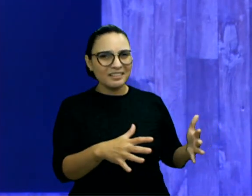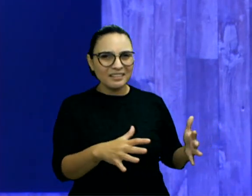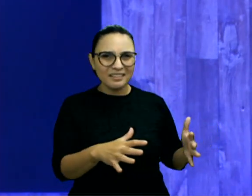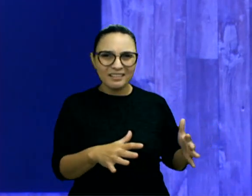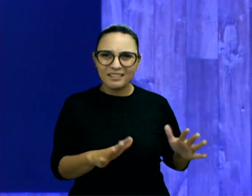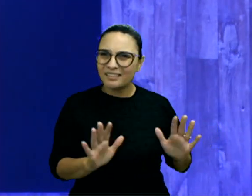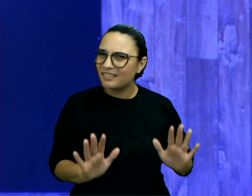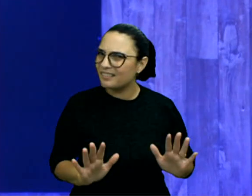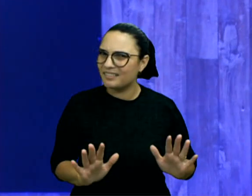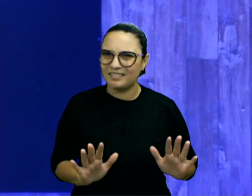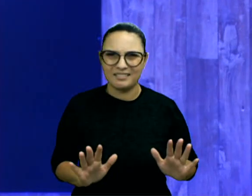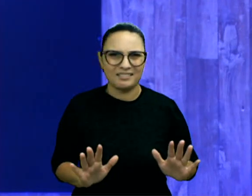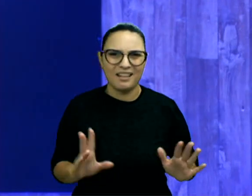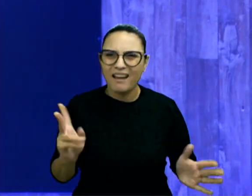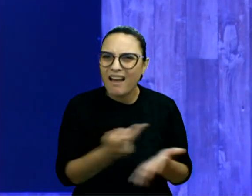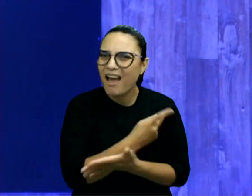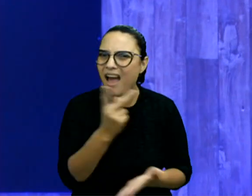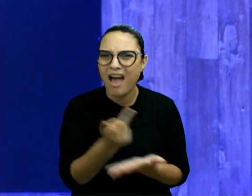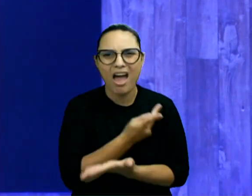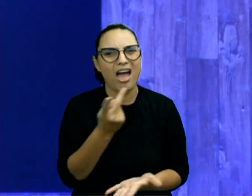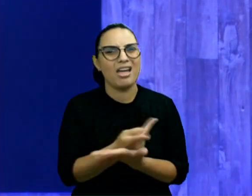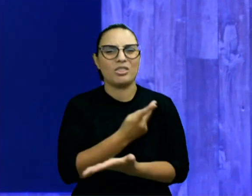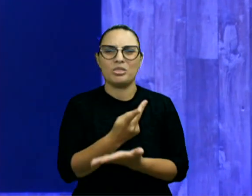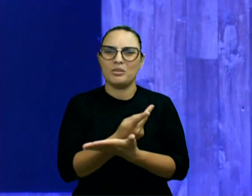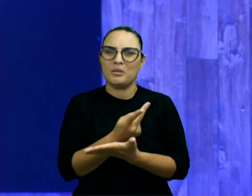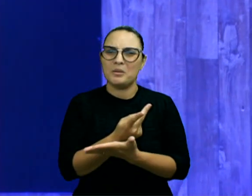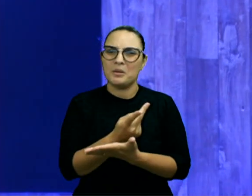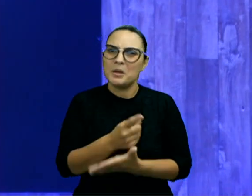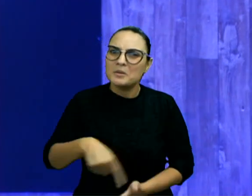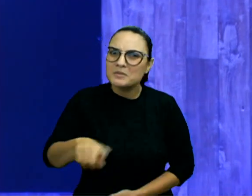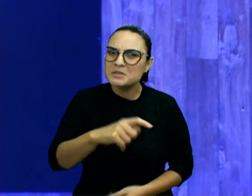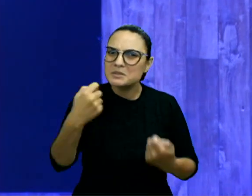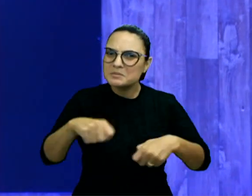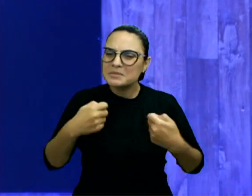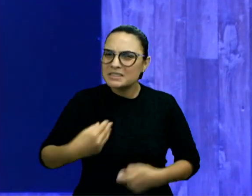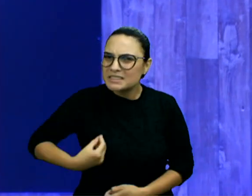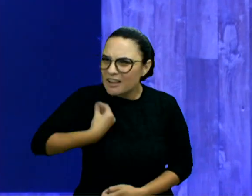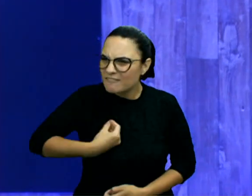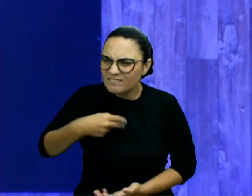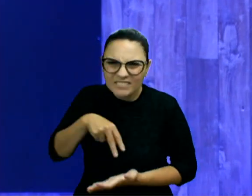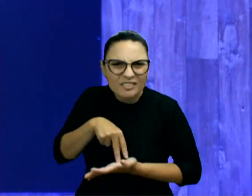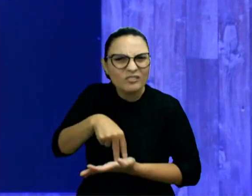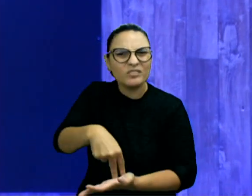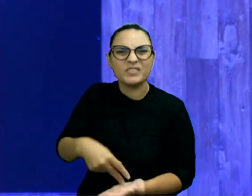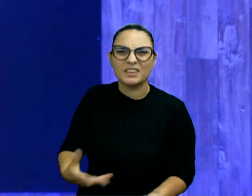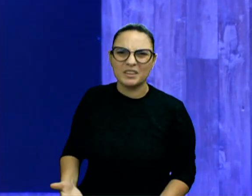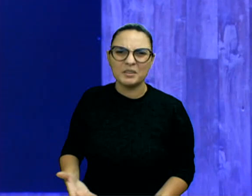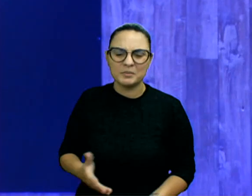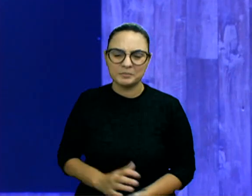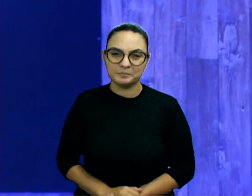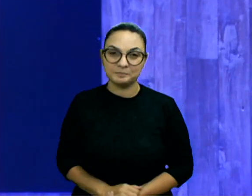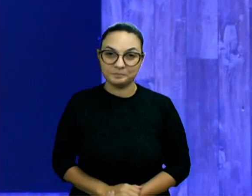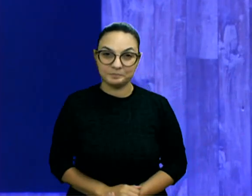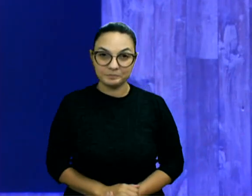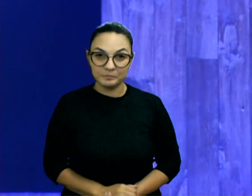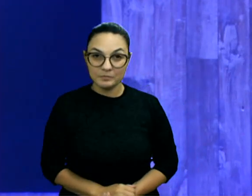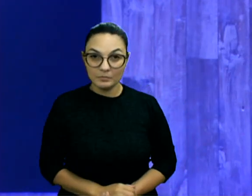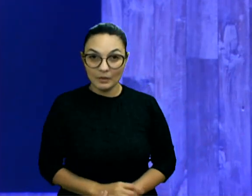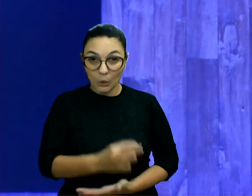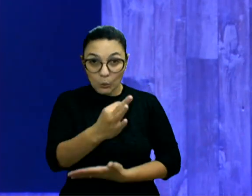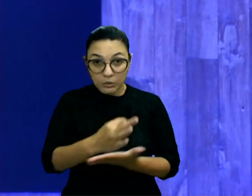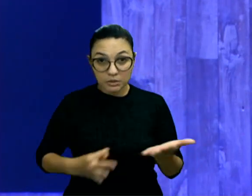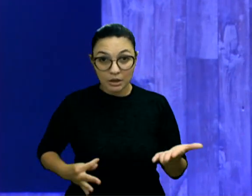Não se venda, não negocie. Olha o que acontece aqui, o texto nos conta